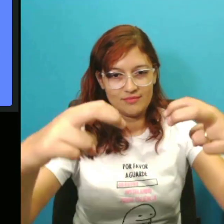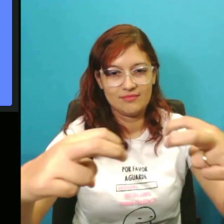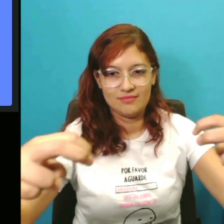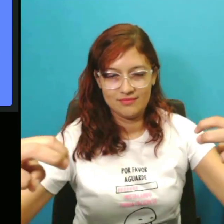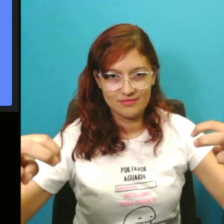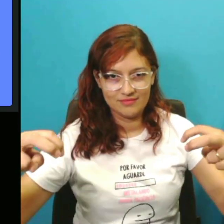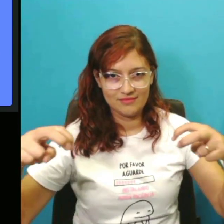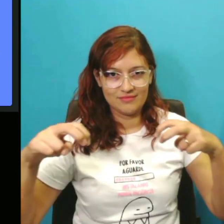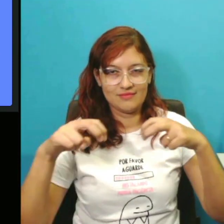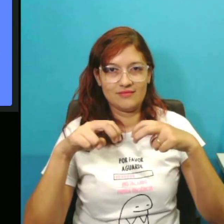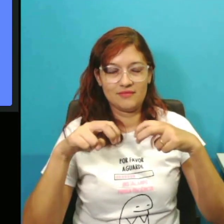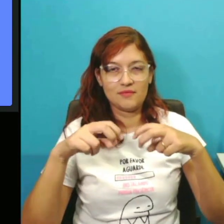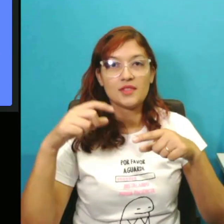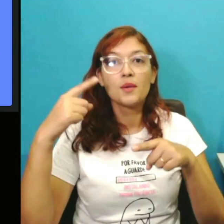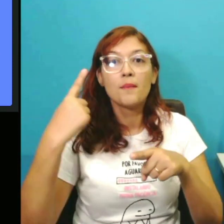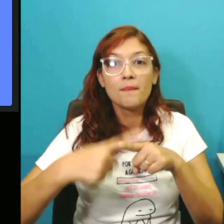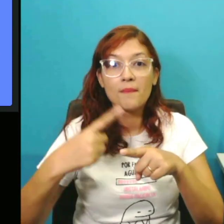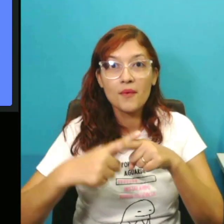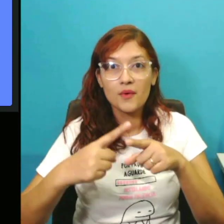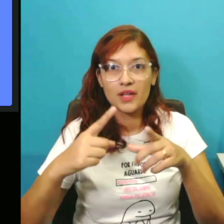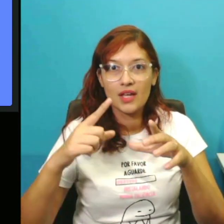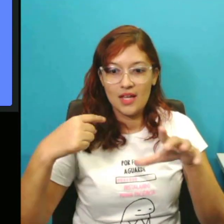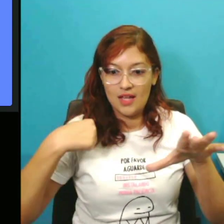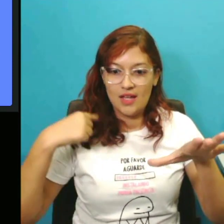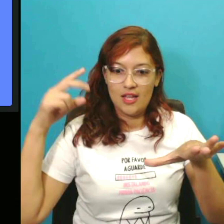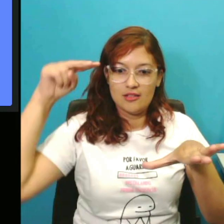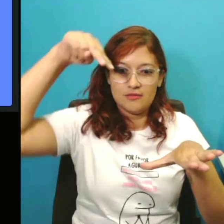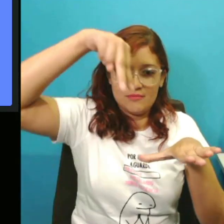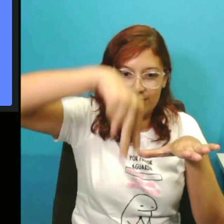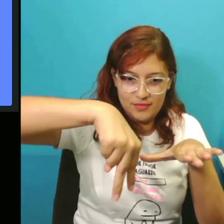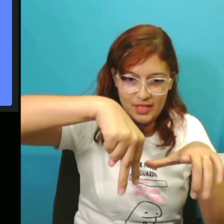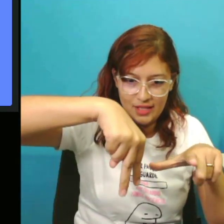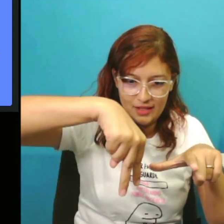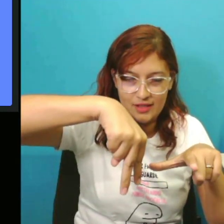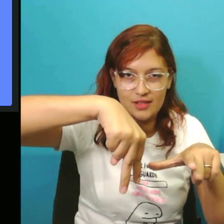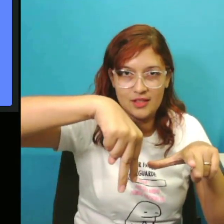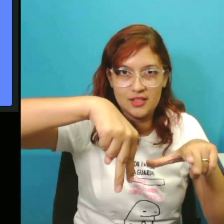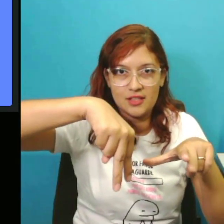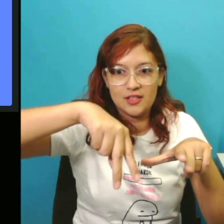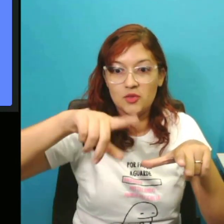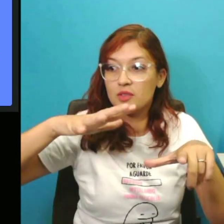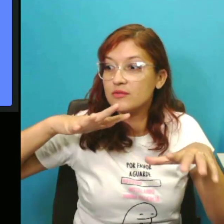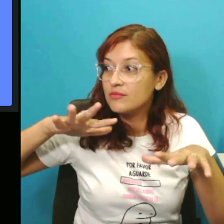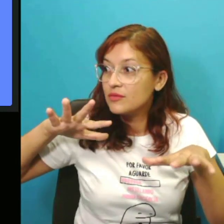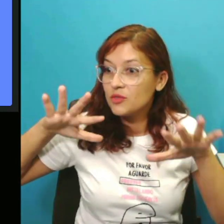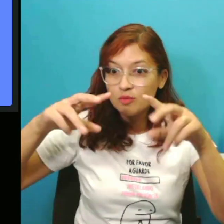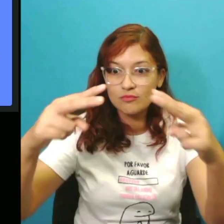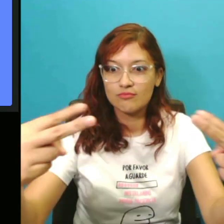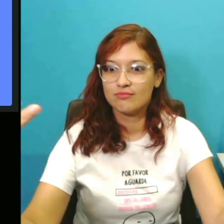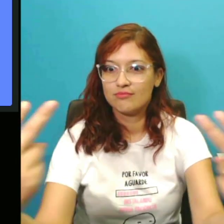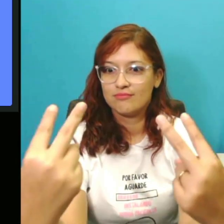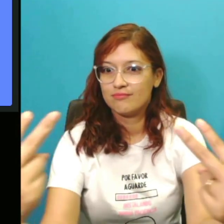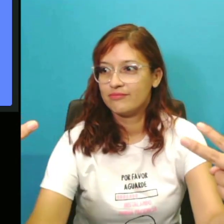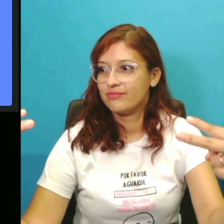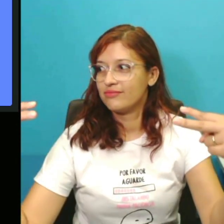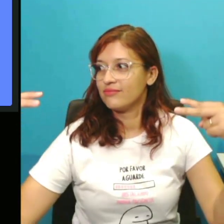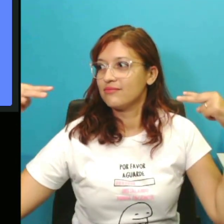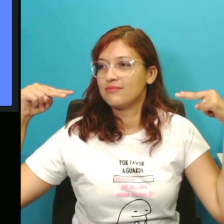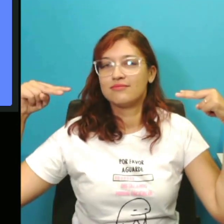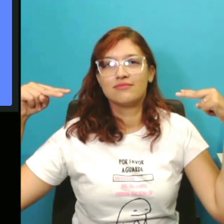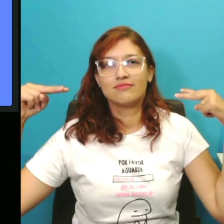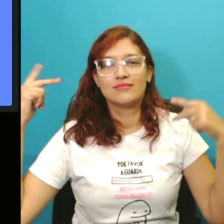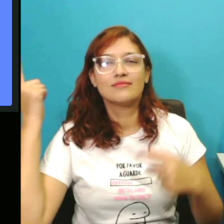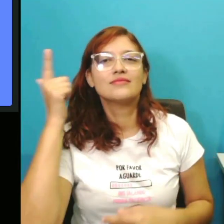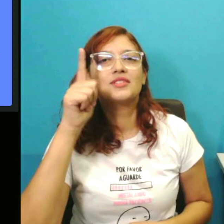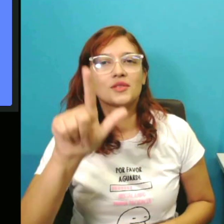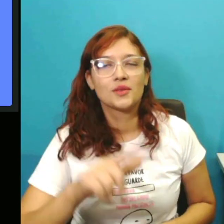Porque o experimento sendo feito no meio, da sala, todos tendo uma visão